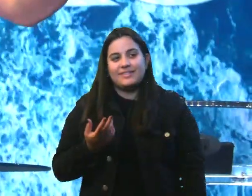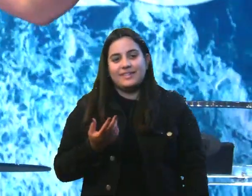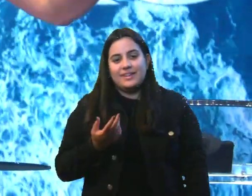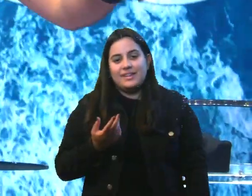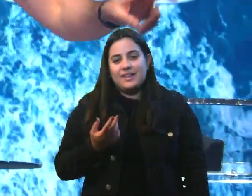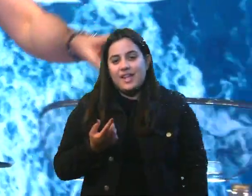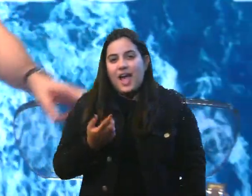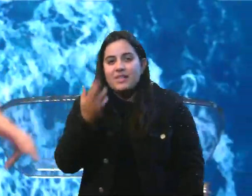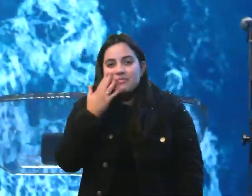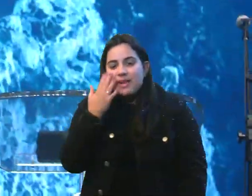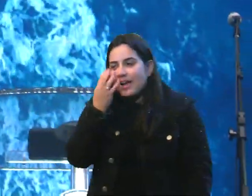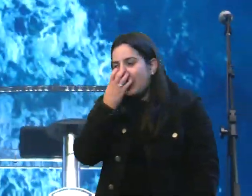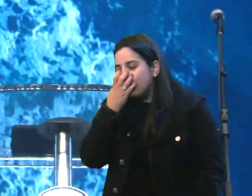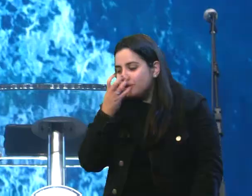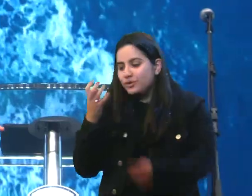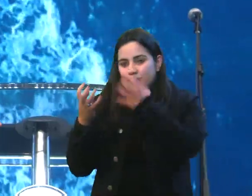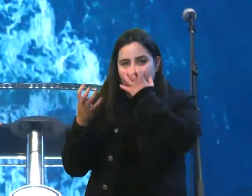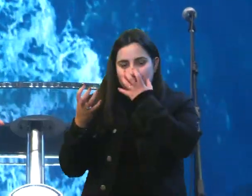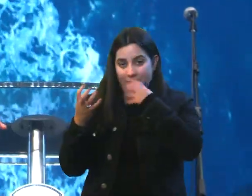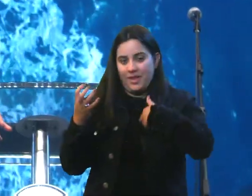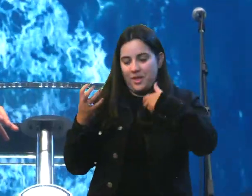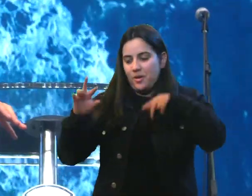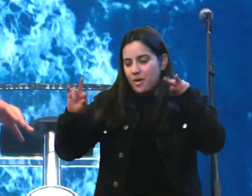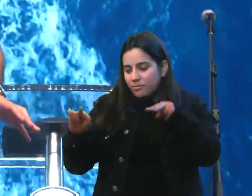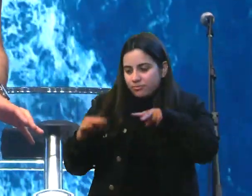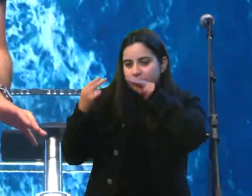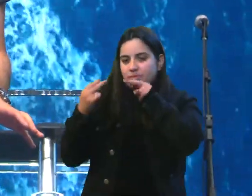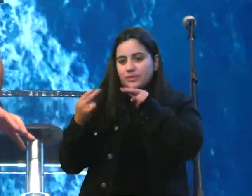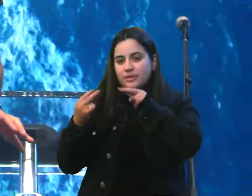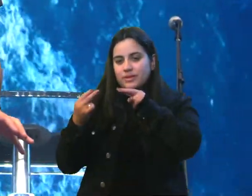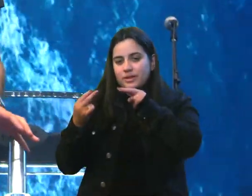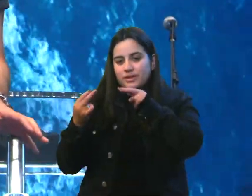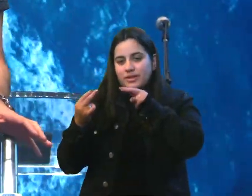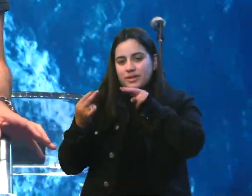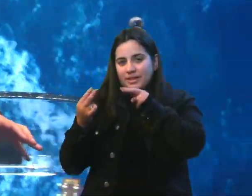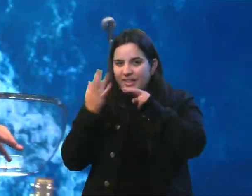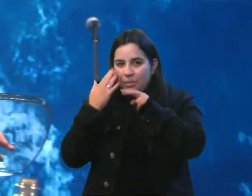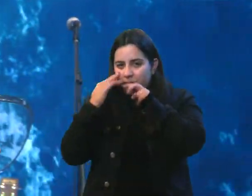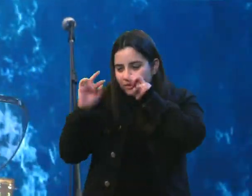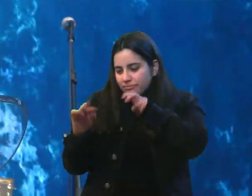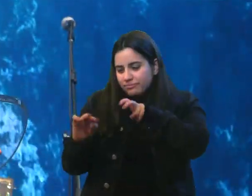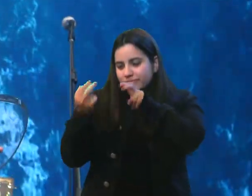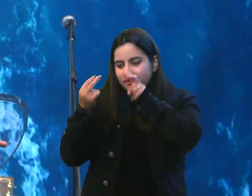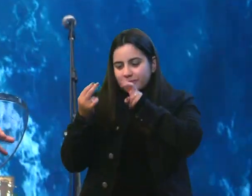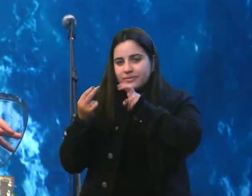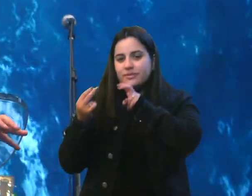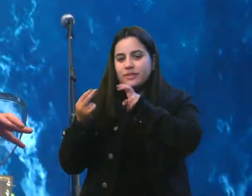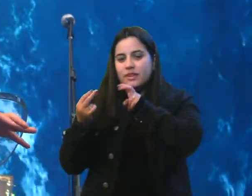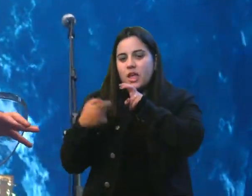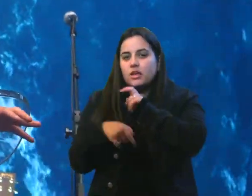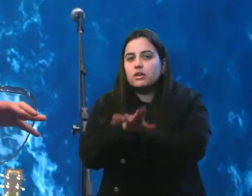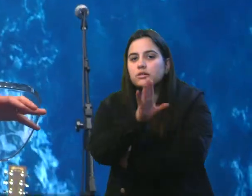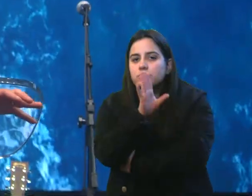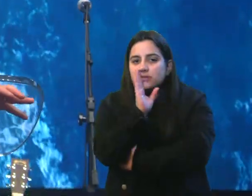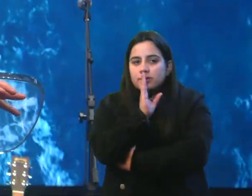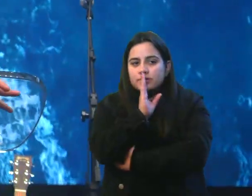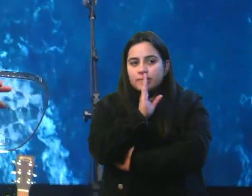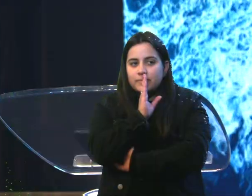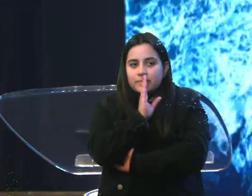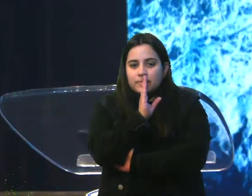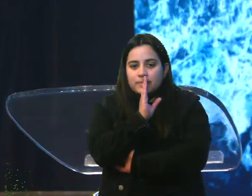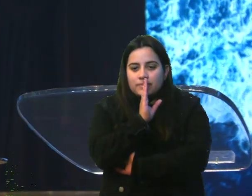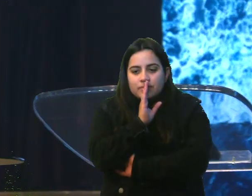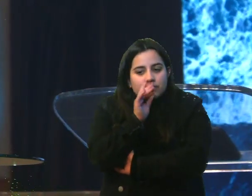Olho nos olhos dela. Ela olha para mim. A gente se encara. E eu